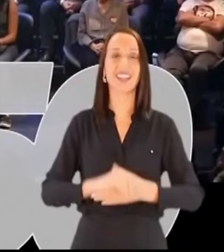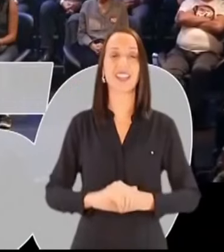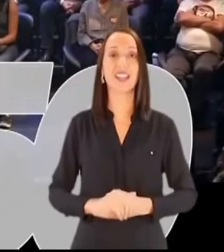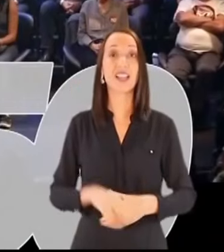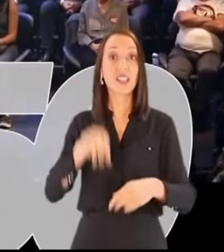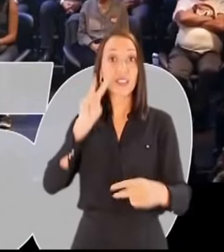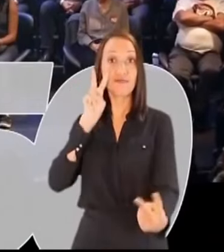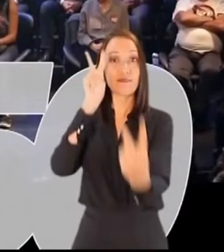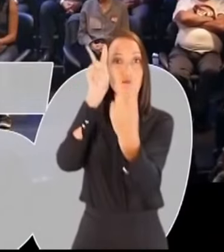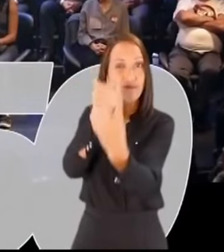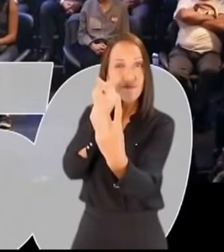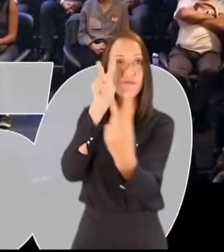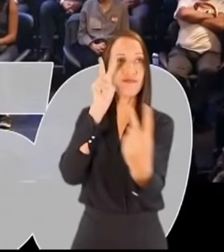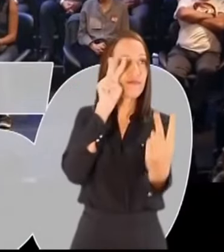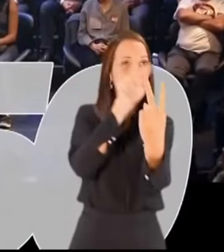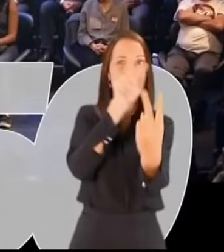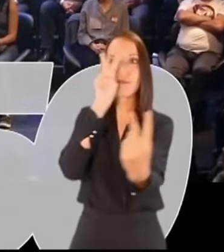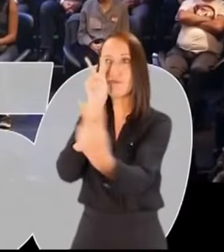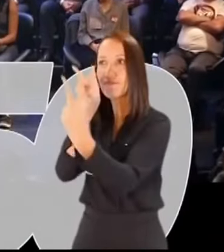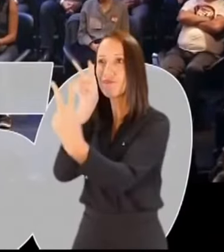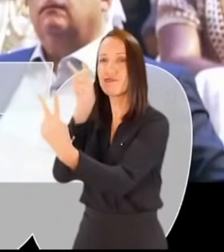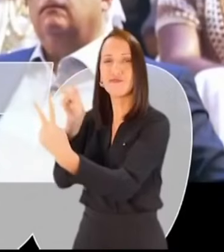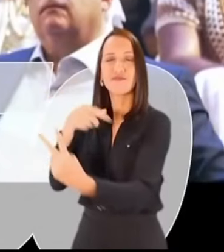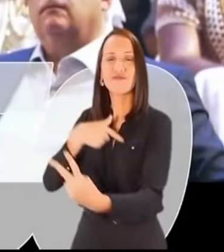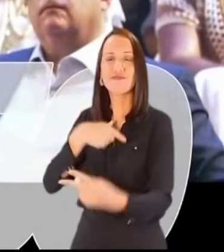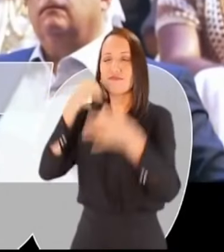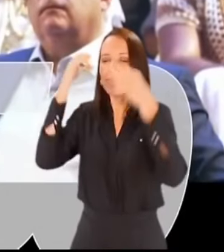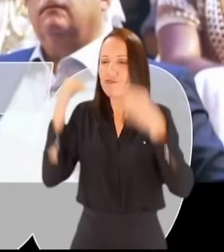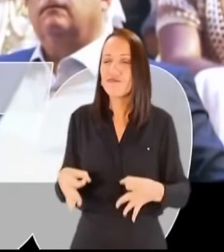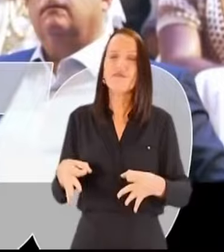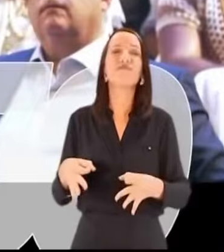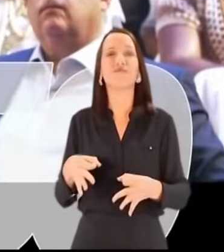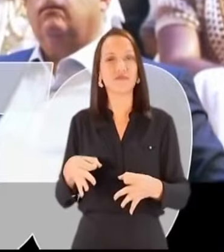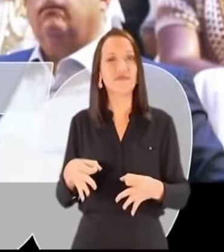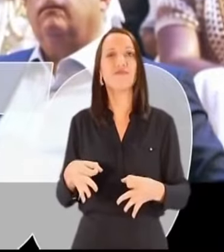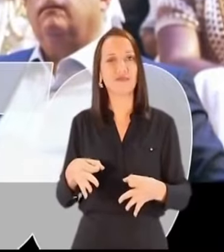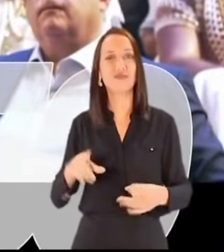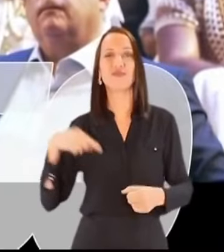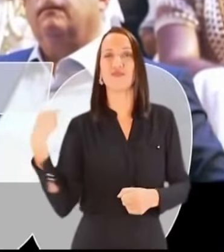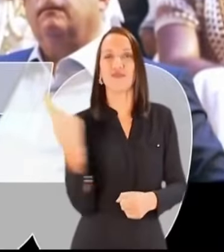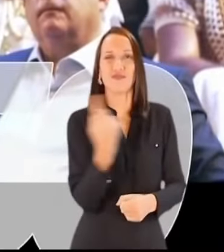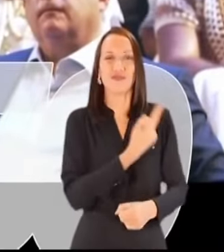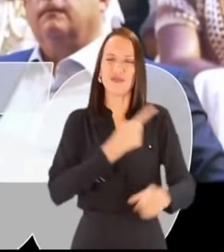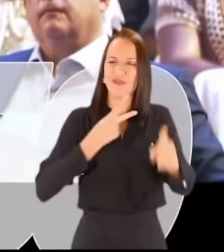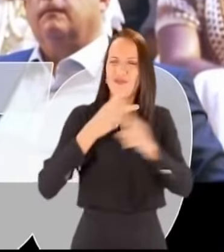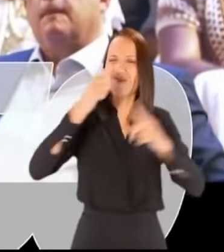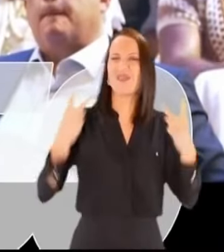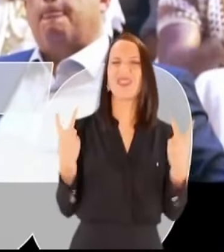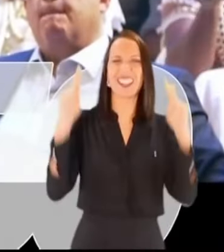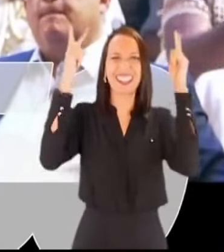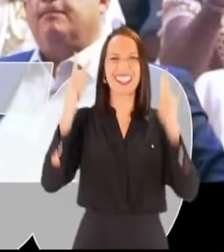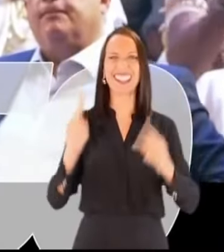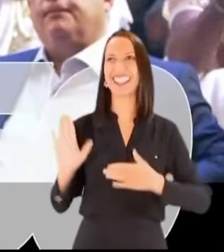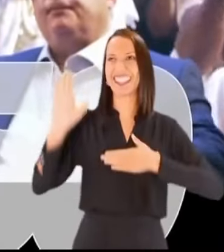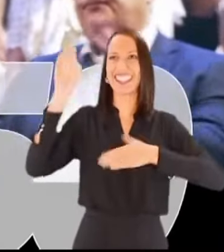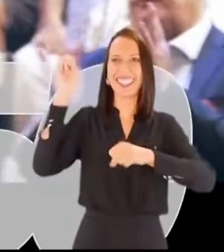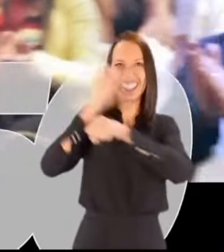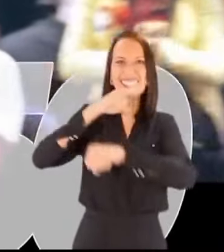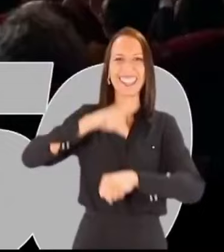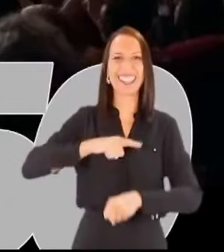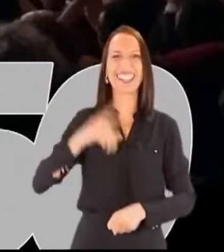Eu digo olhando para vocês, eu tô plenamente convencido de que nós vamos ganhar essa eleição no